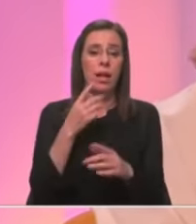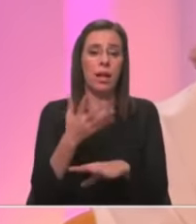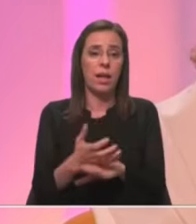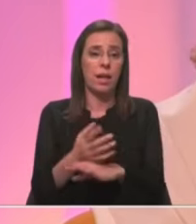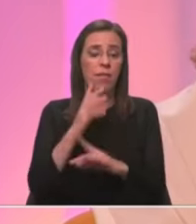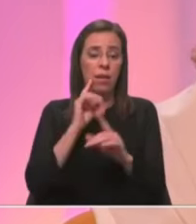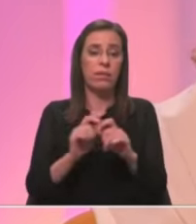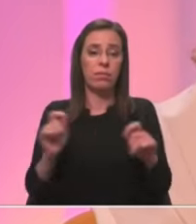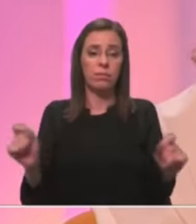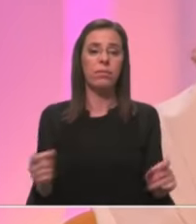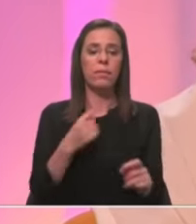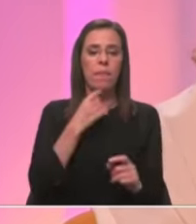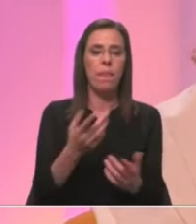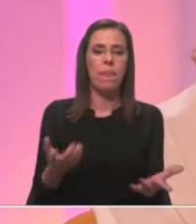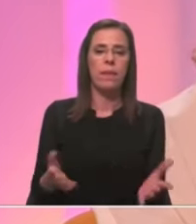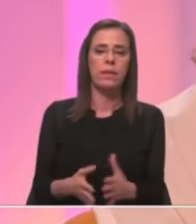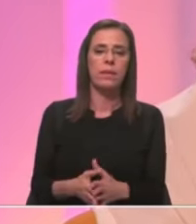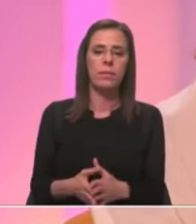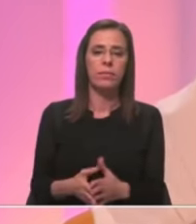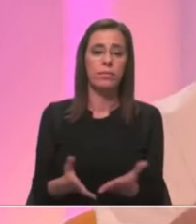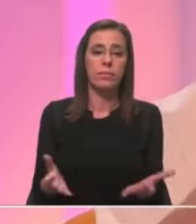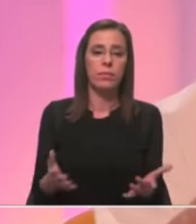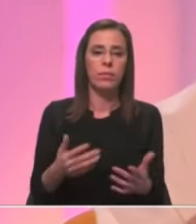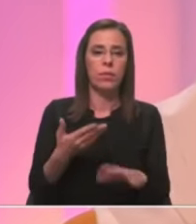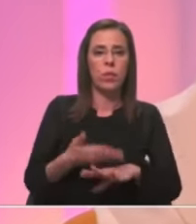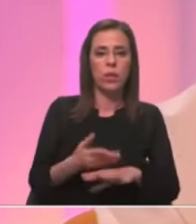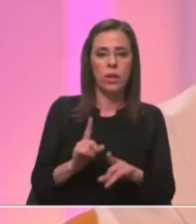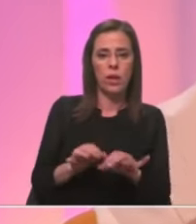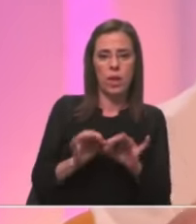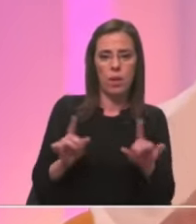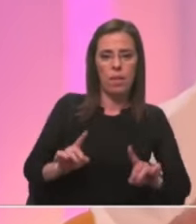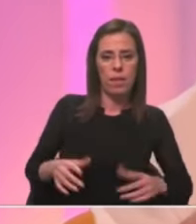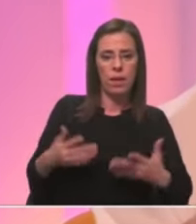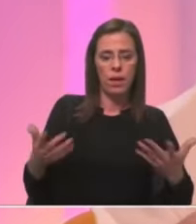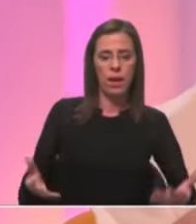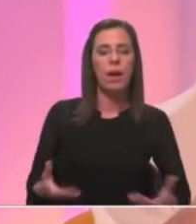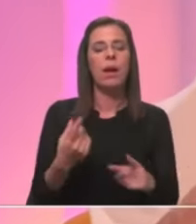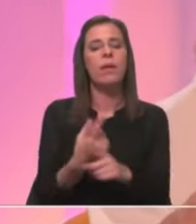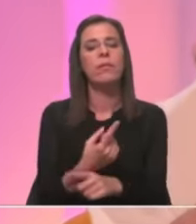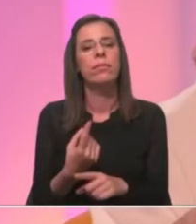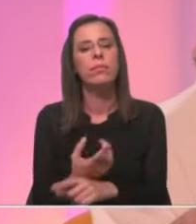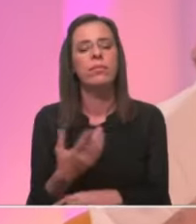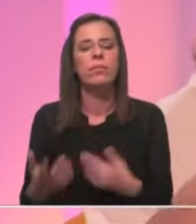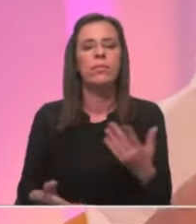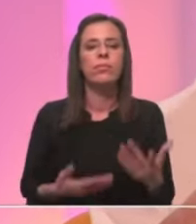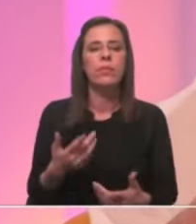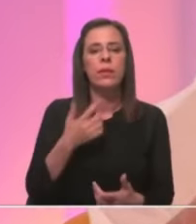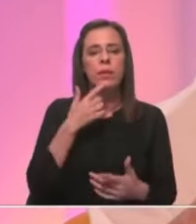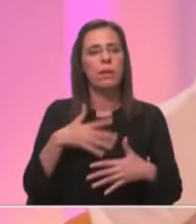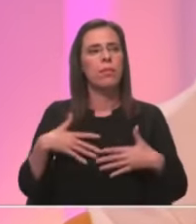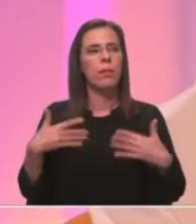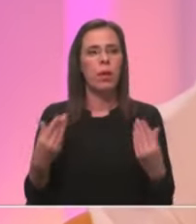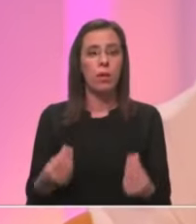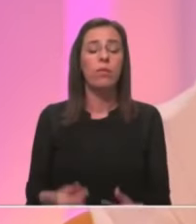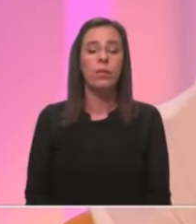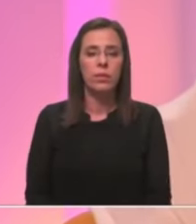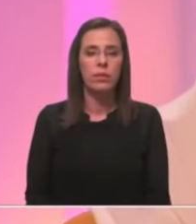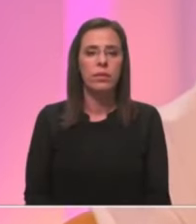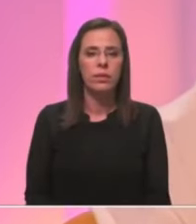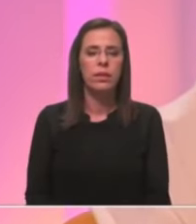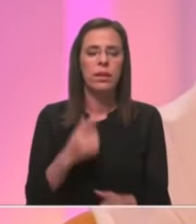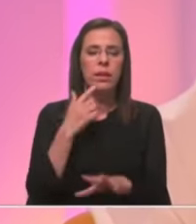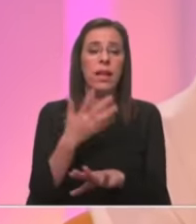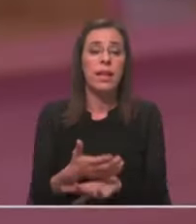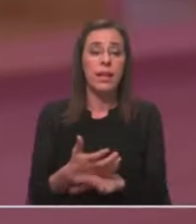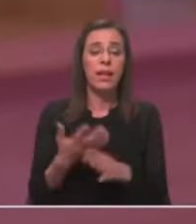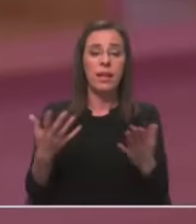gravado em que diz que o sexo já não é a mesma coisa mas ainda temos muito para eh para usufruir foi foi está